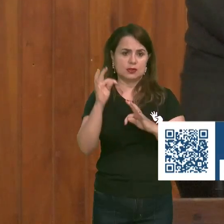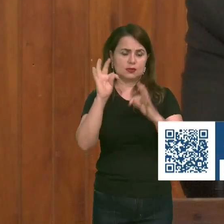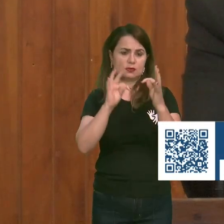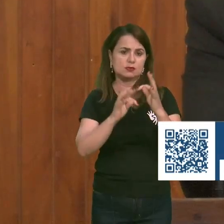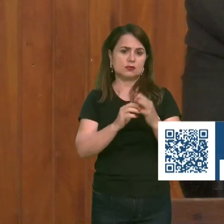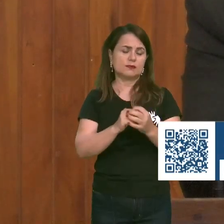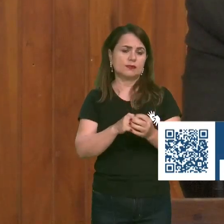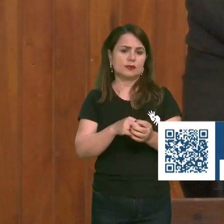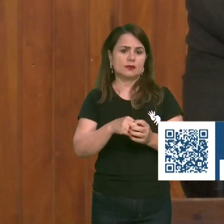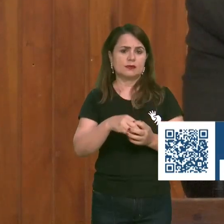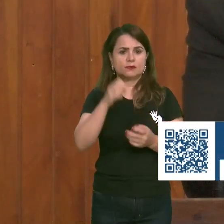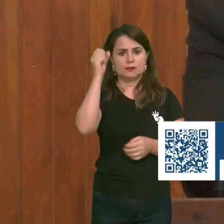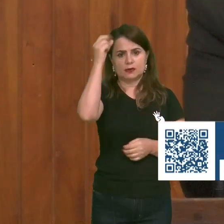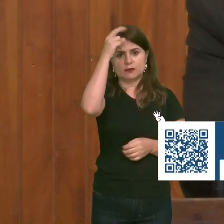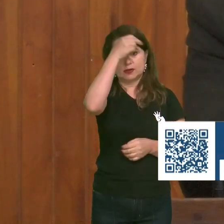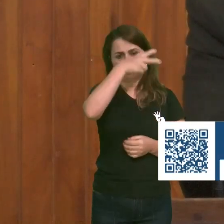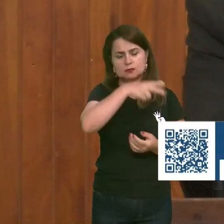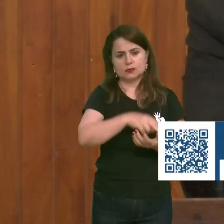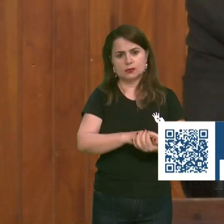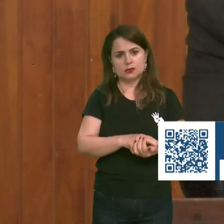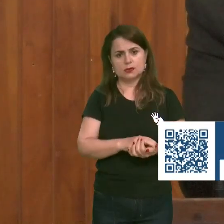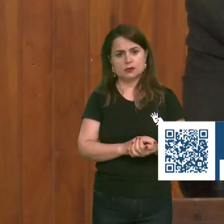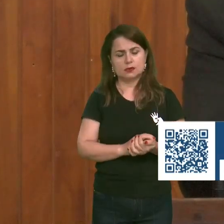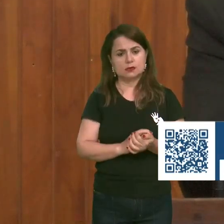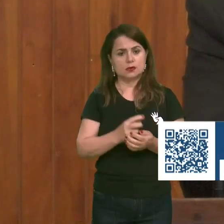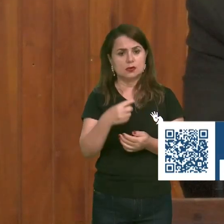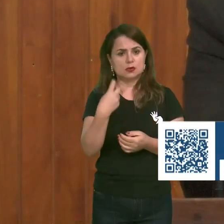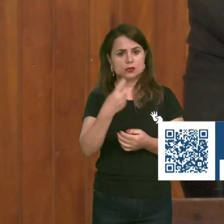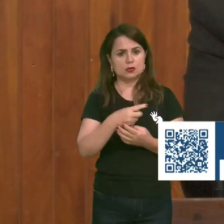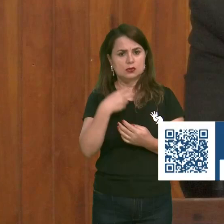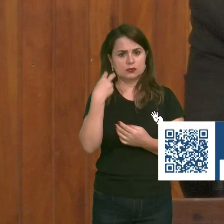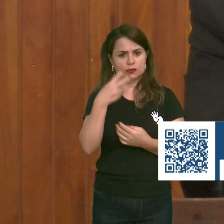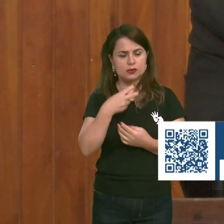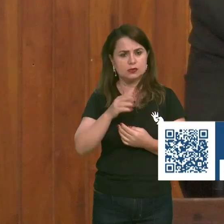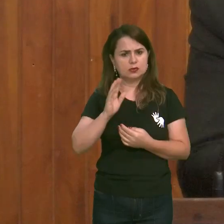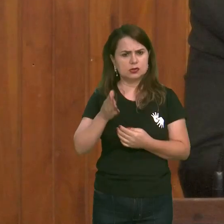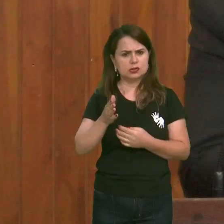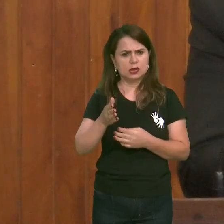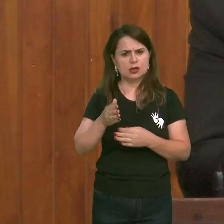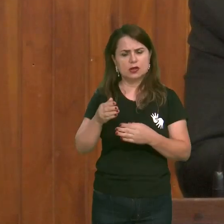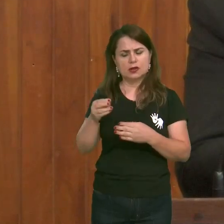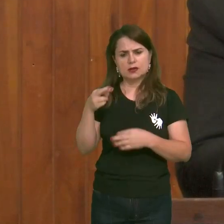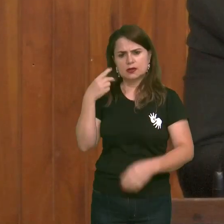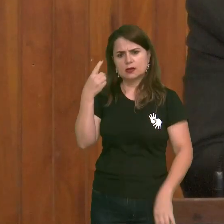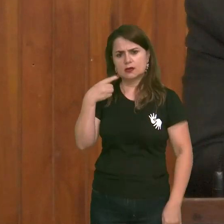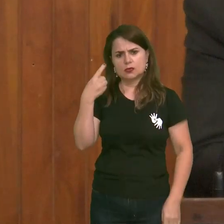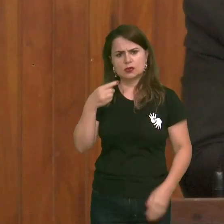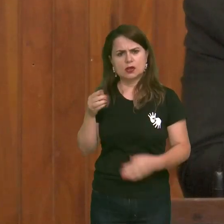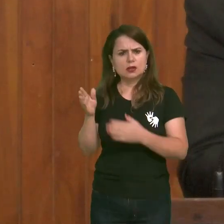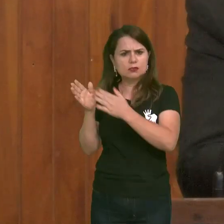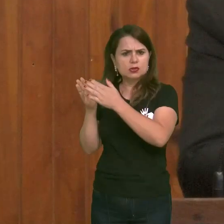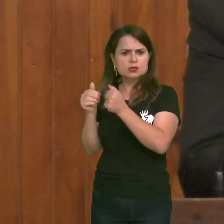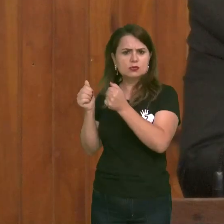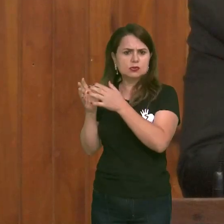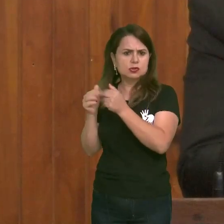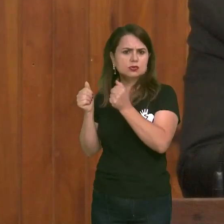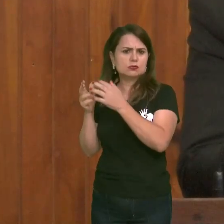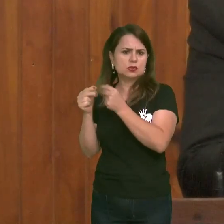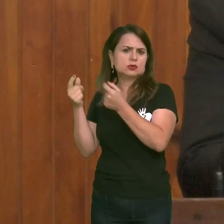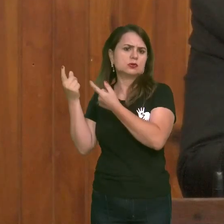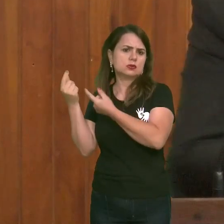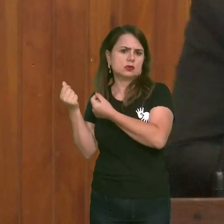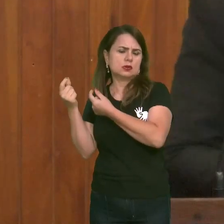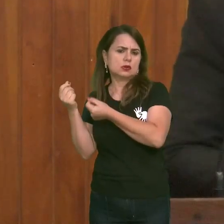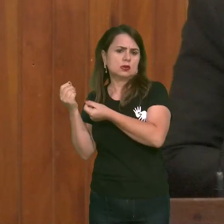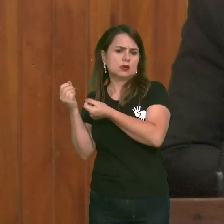que todos nós vereadores corremos atrás de gabinete de Deputado estaduais federais secretariados para buscar